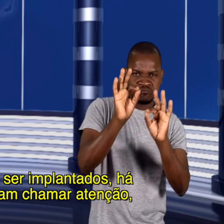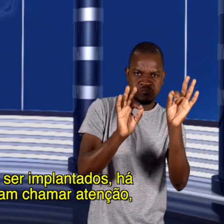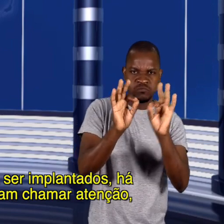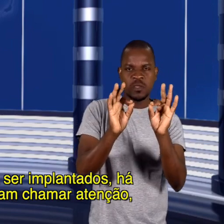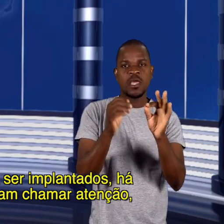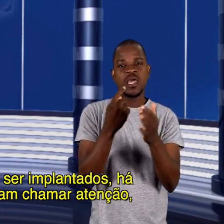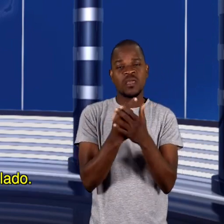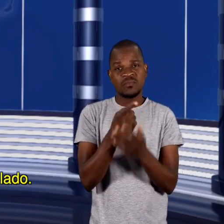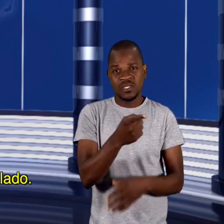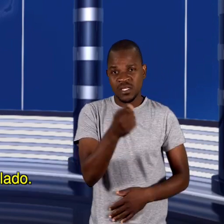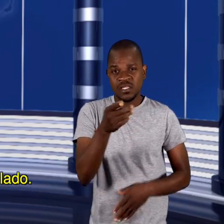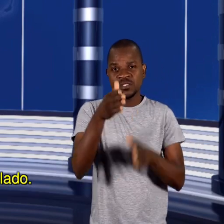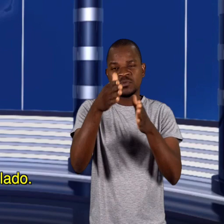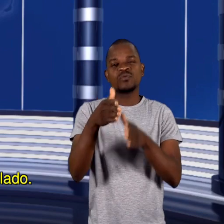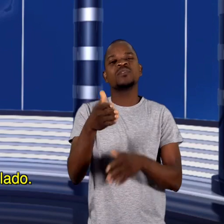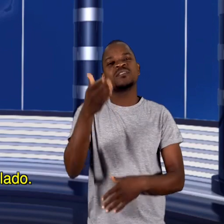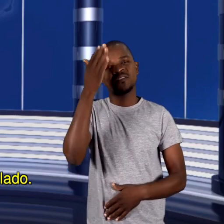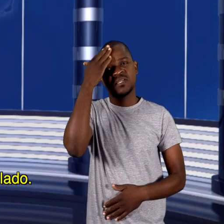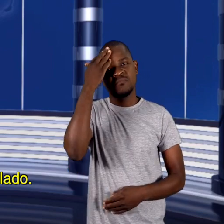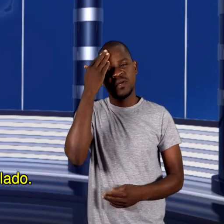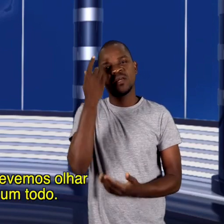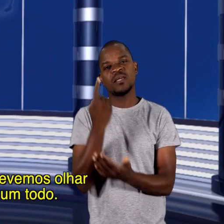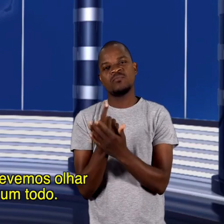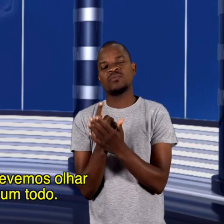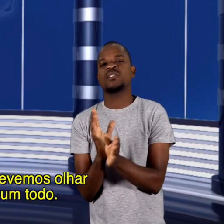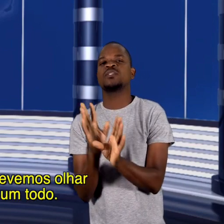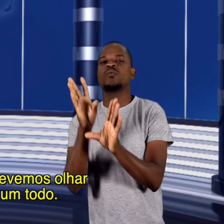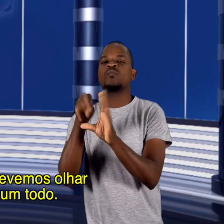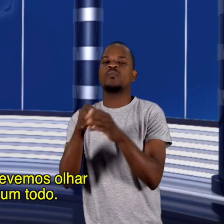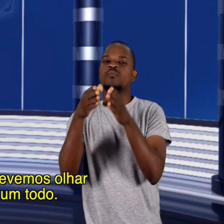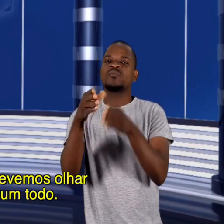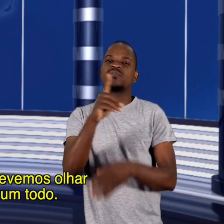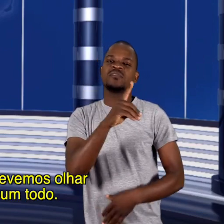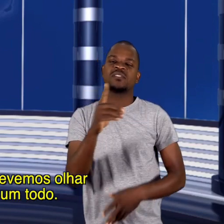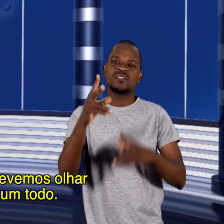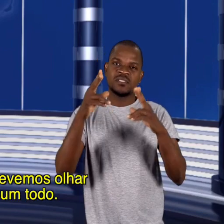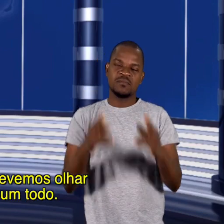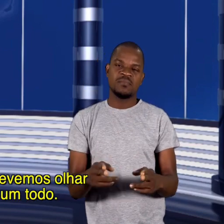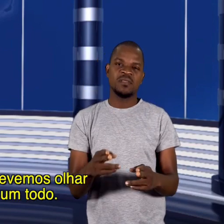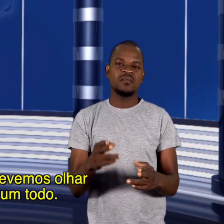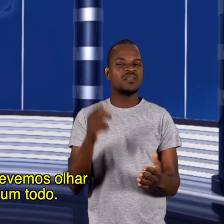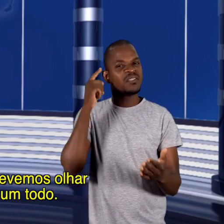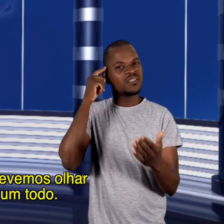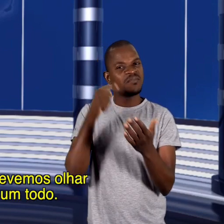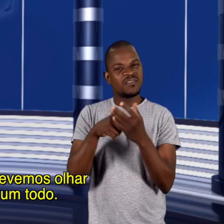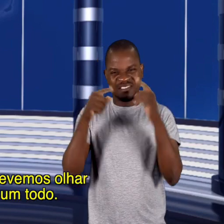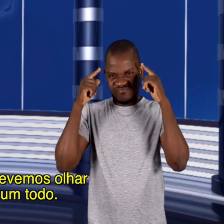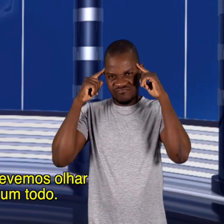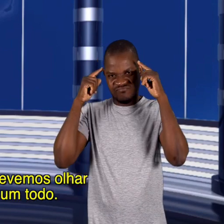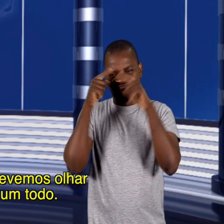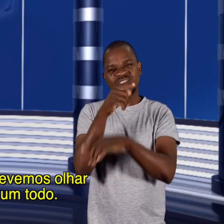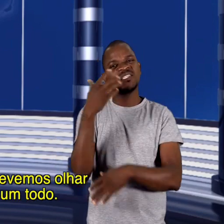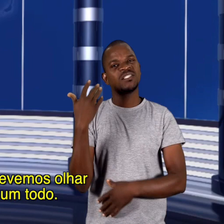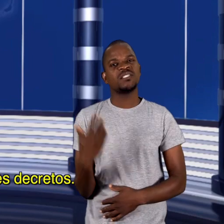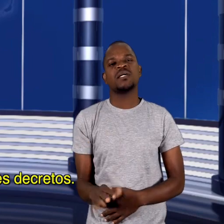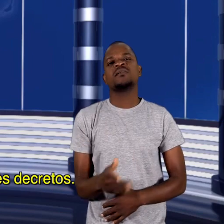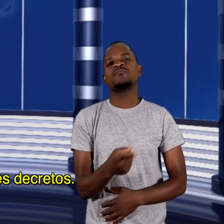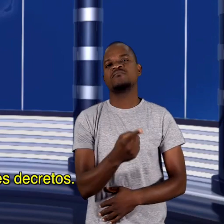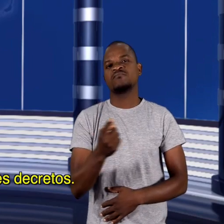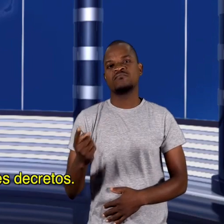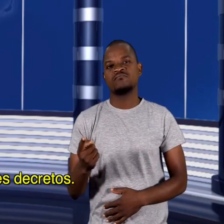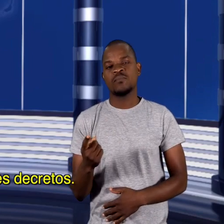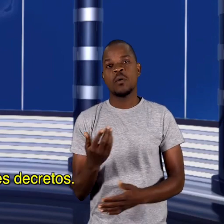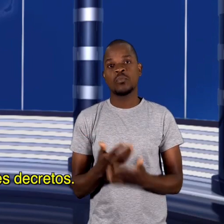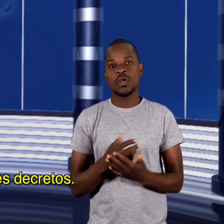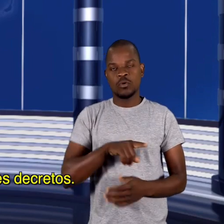mão chamar a atenção mas estão a deixar isto de lado então é uma falha muito grave nós temos que olhar para a sociedade como um todo somos nós